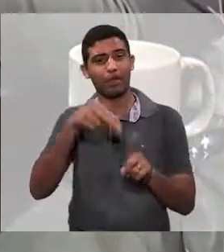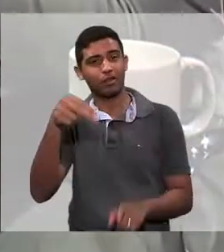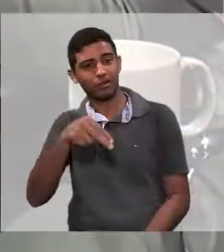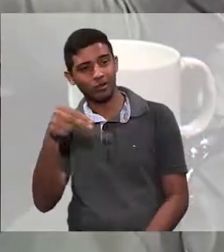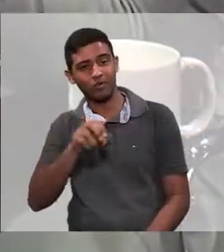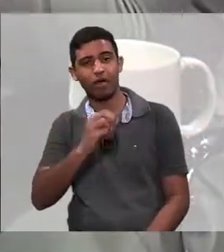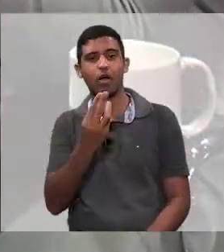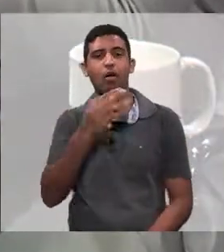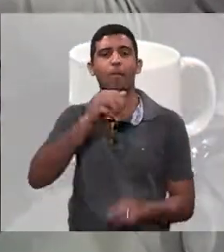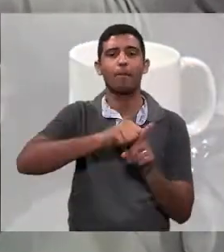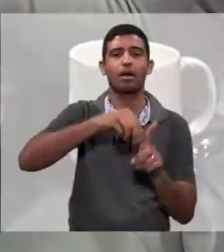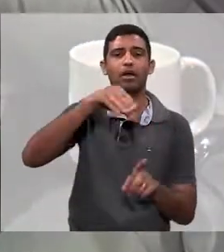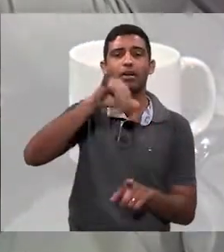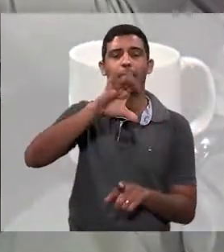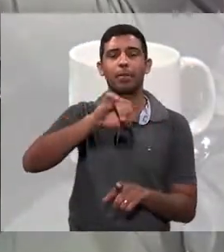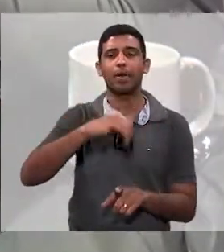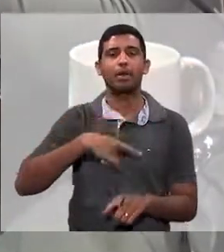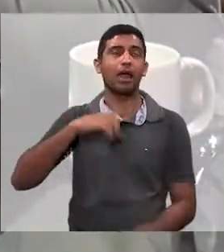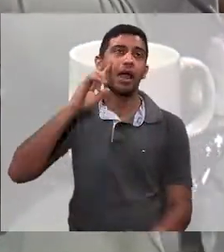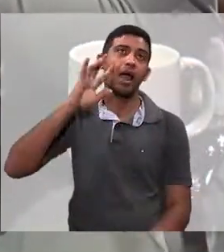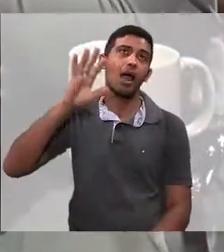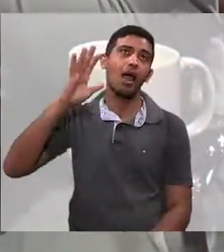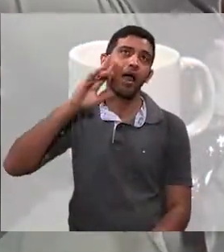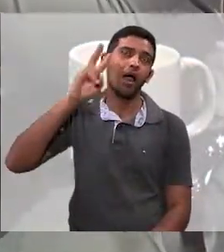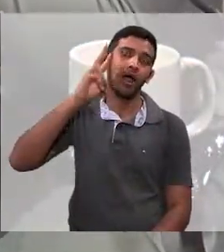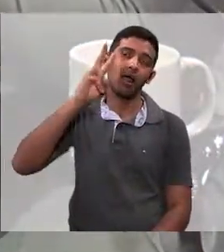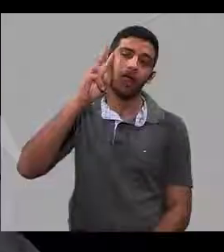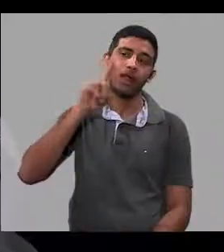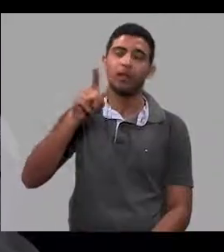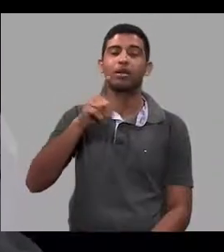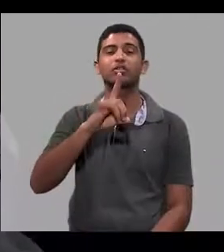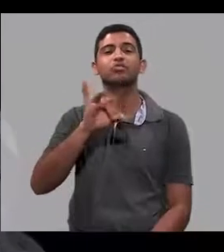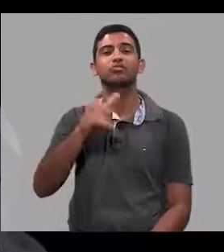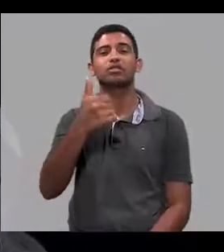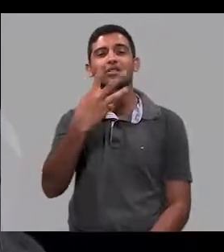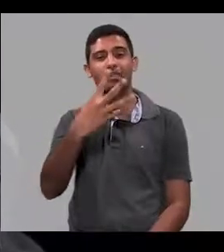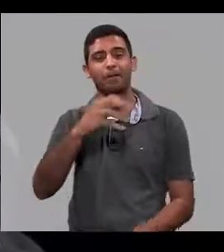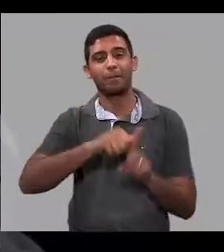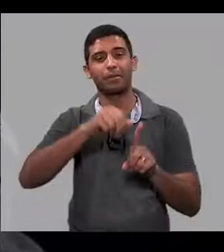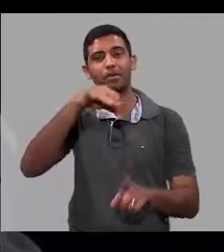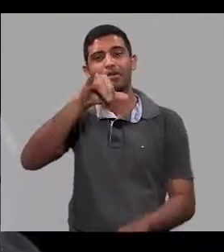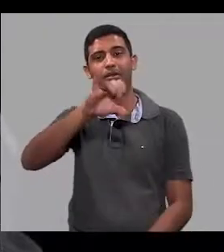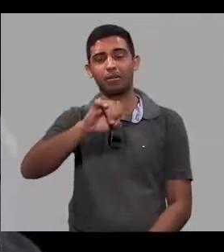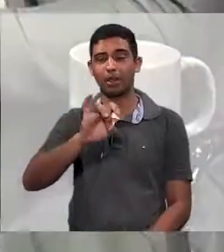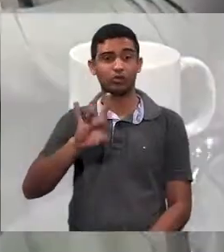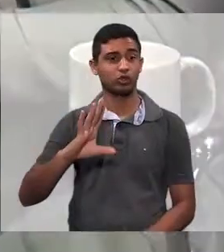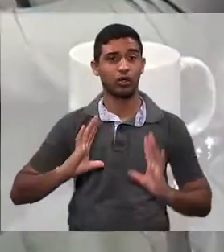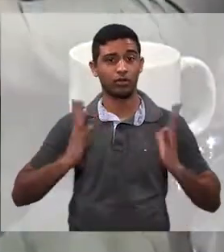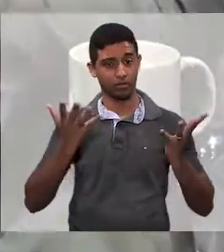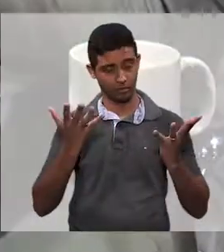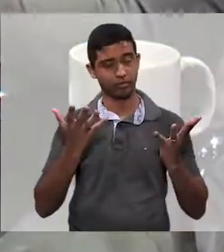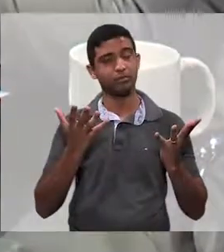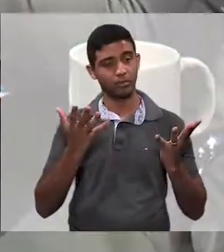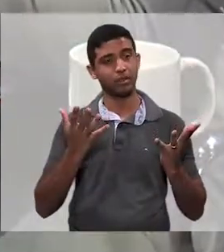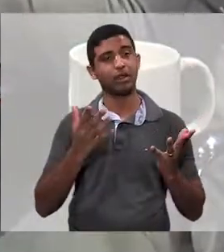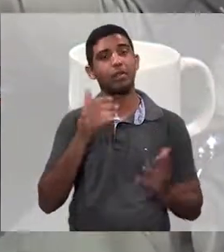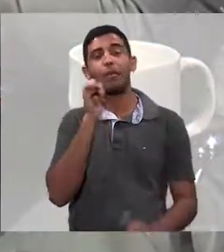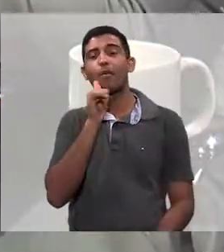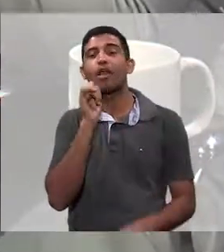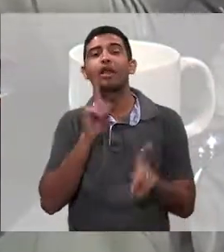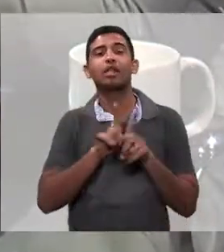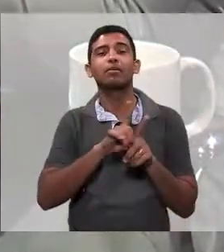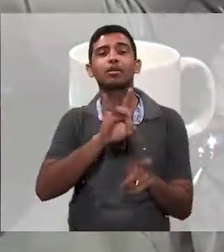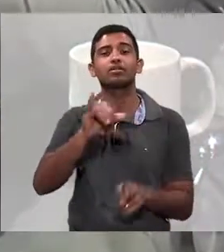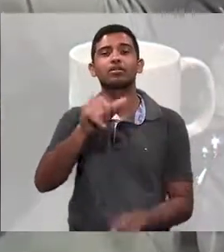ali, alguns que fazem alguma reflexão sobre o 13 de maio. Isso mesmo. Só nessas datas comemorativas. E as mulheres, né? 8 de